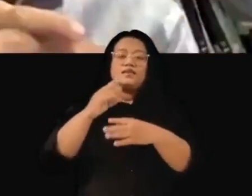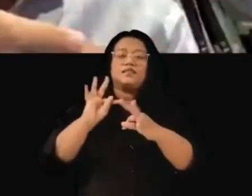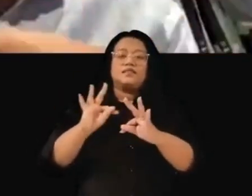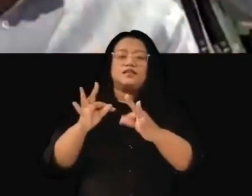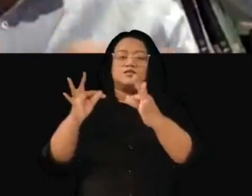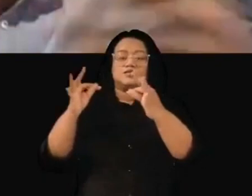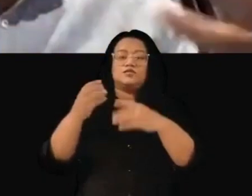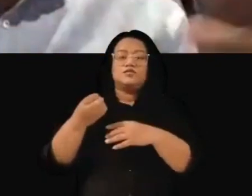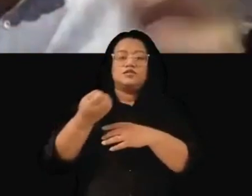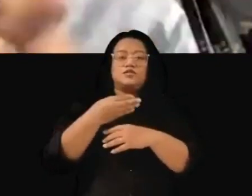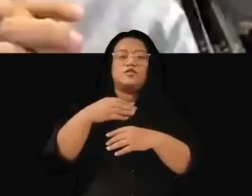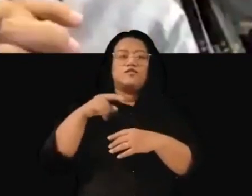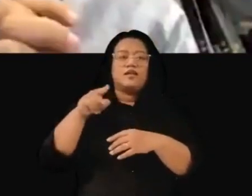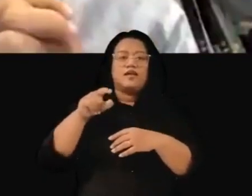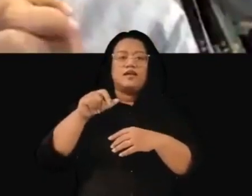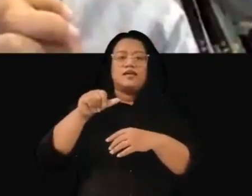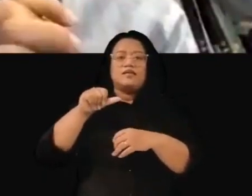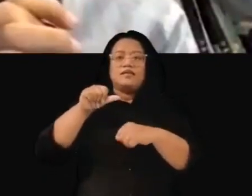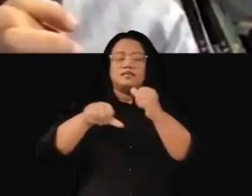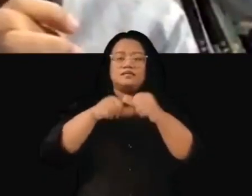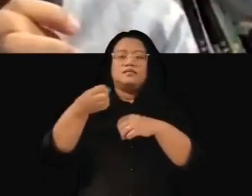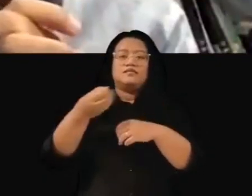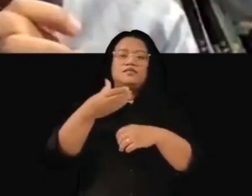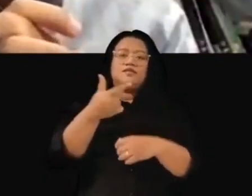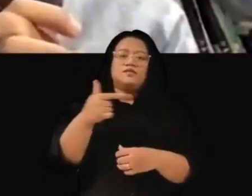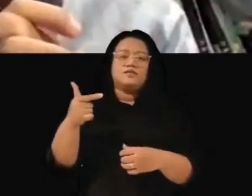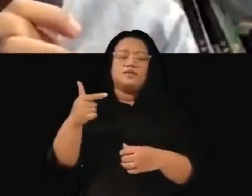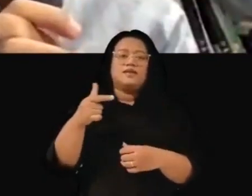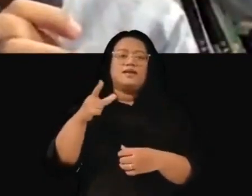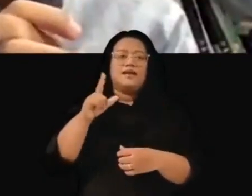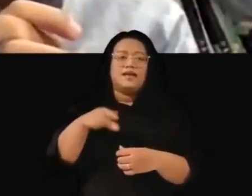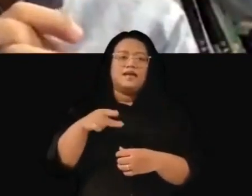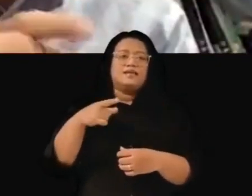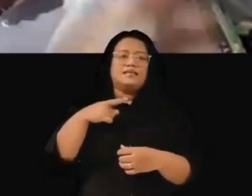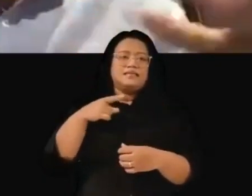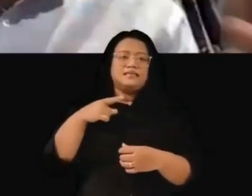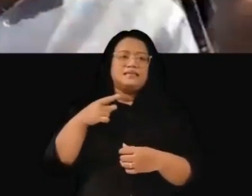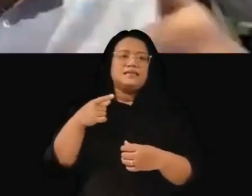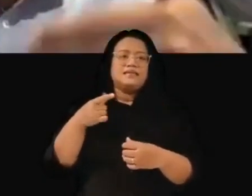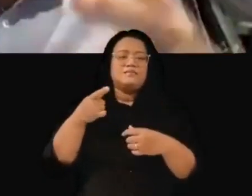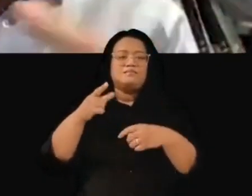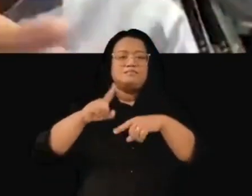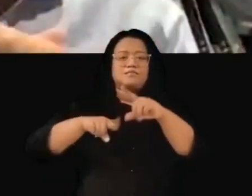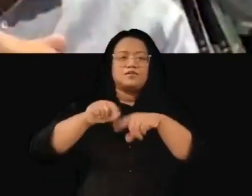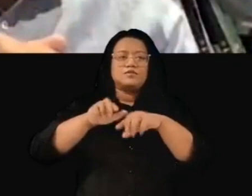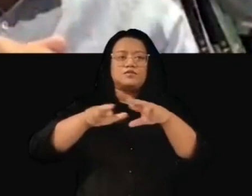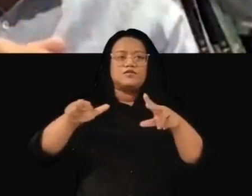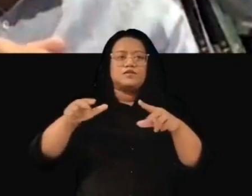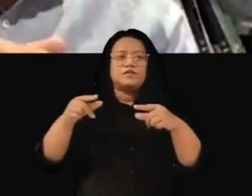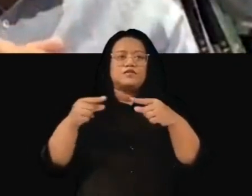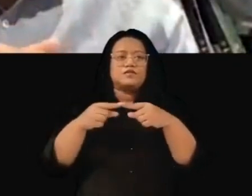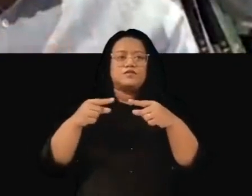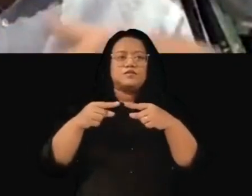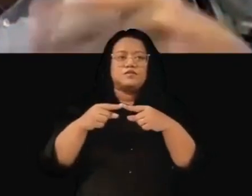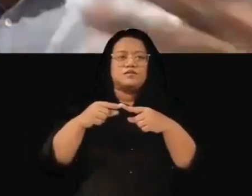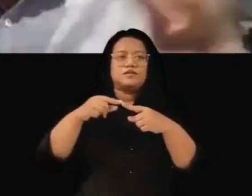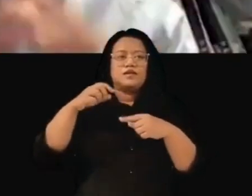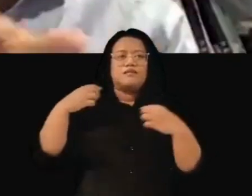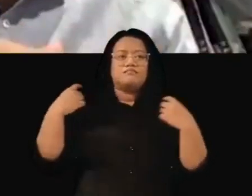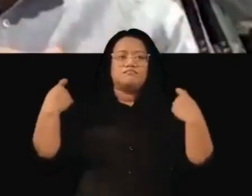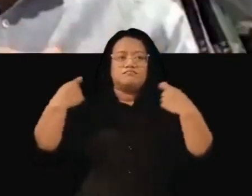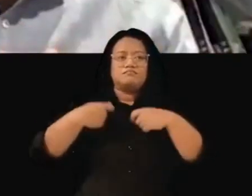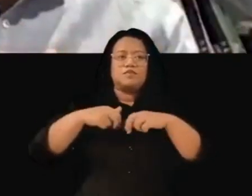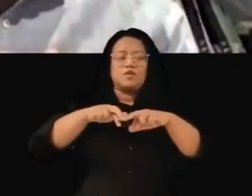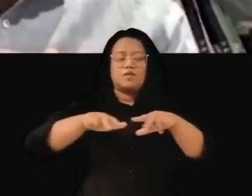renovável, que produz, por exemplo, né, uma gama grande de produtos aí, por exemplo, vinculados ao vestuário. No caso